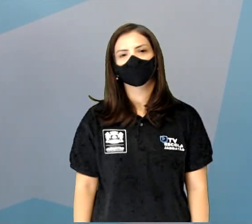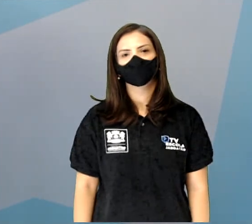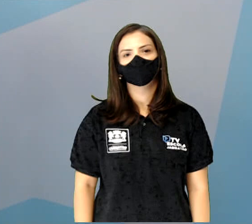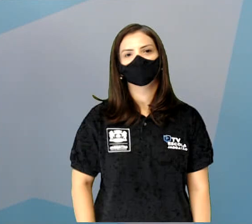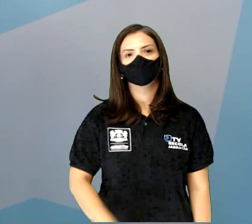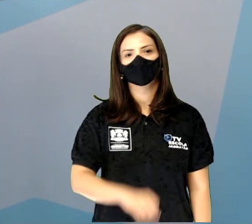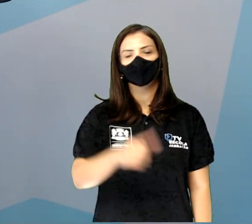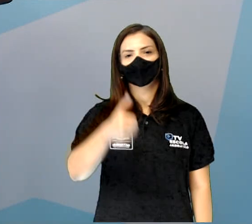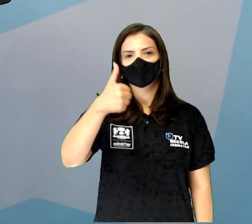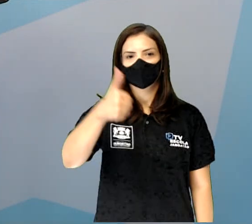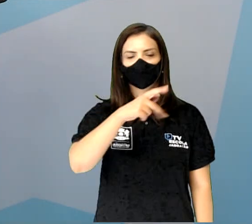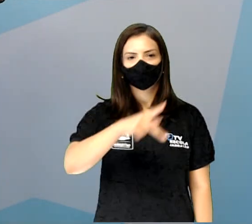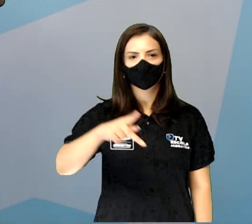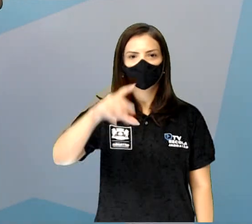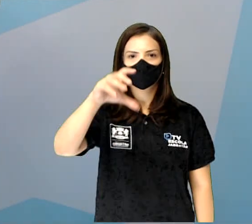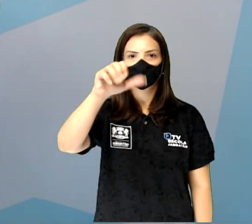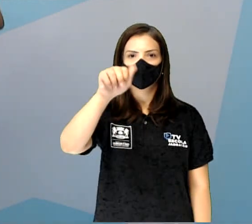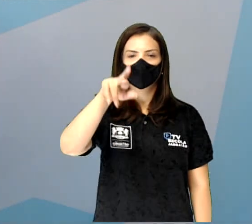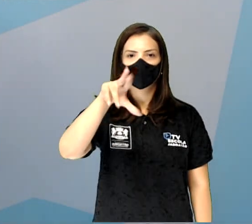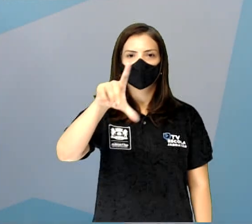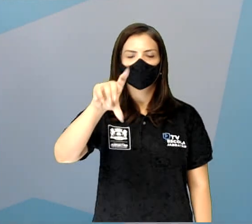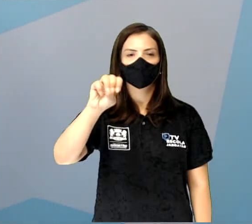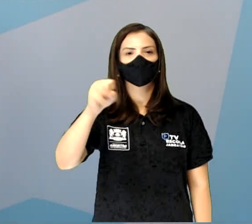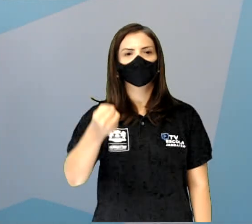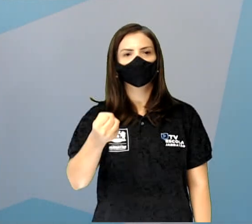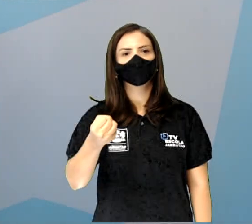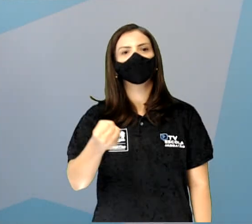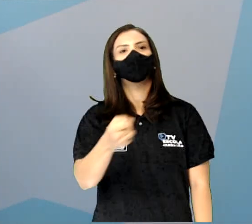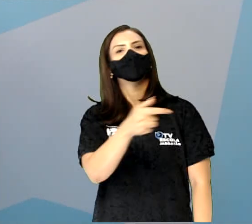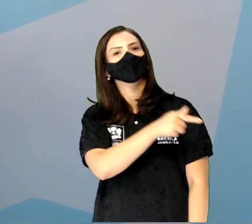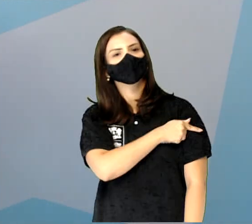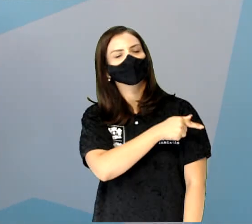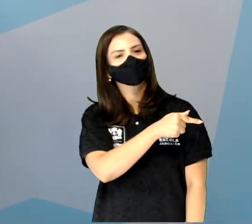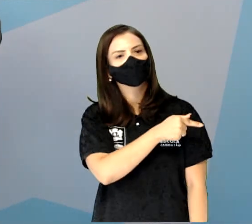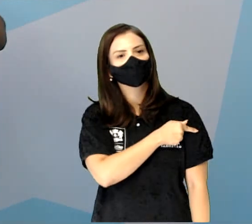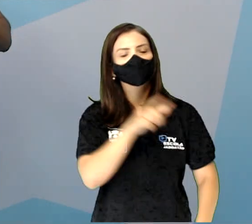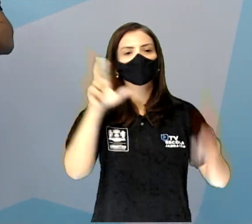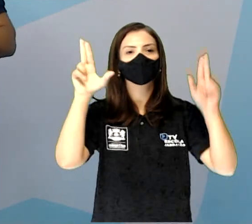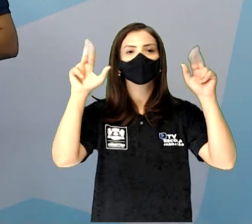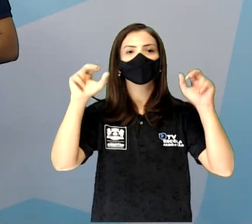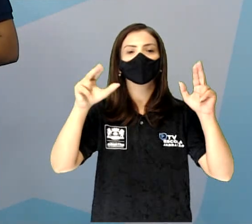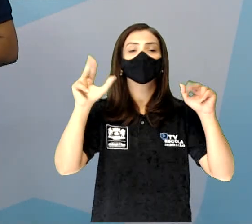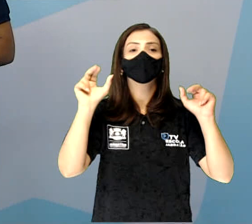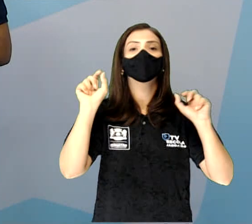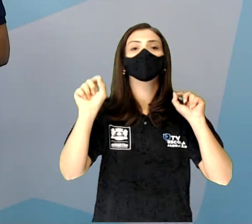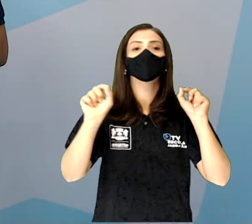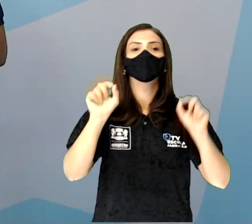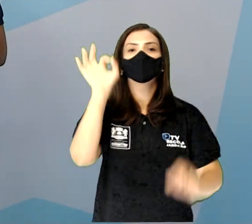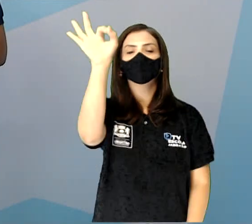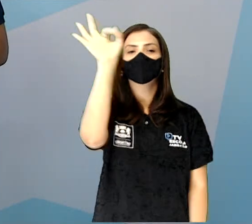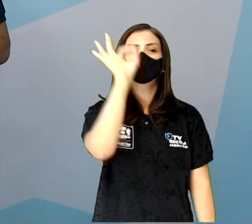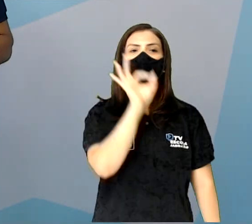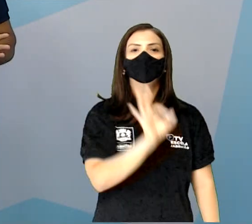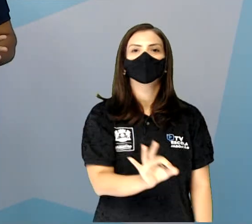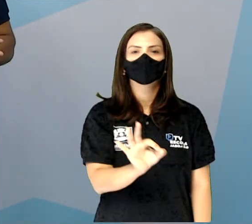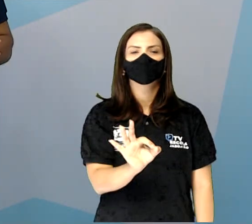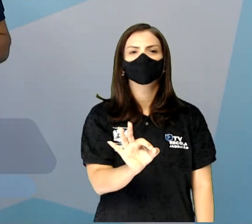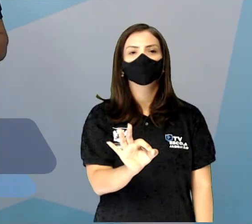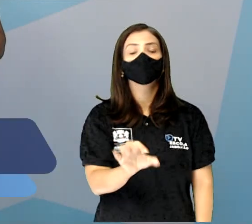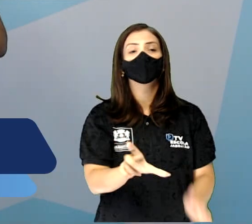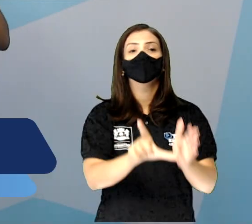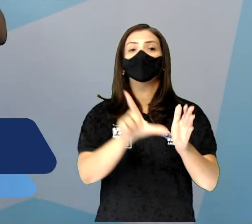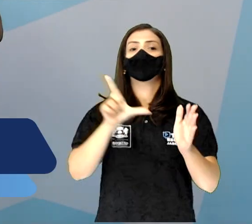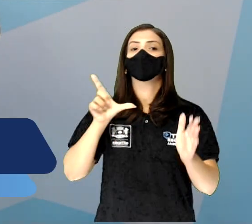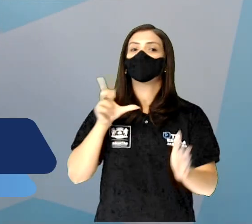E a gente, beleza, professor Carlos com vocês mais uma vez, 7º ano. E o assunto de hoje é porcentagem. Mas antes,